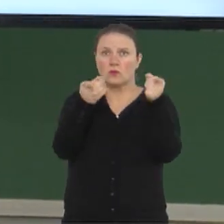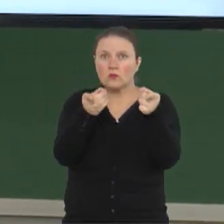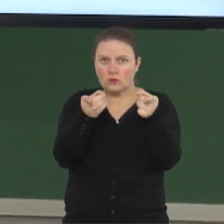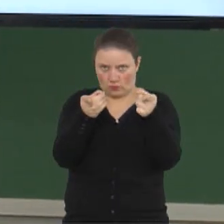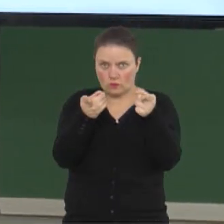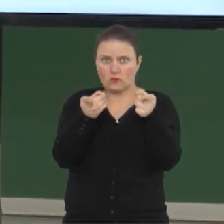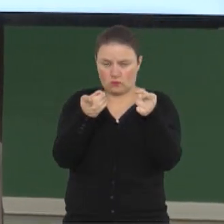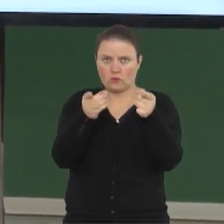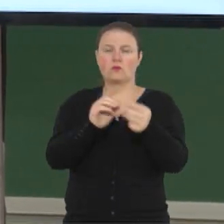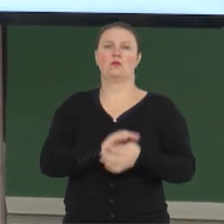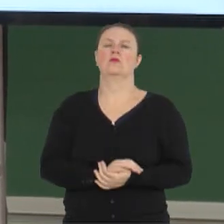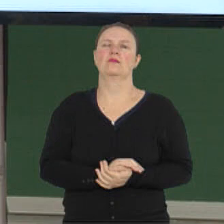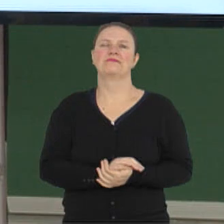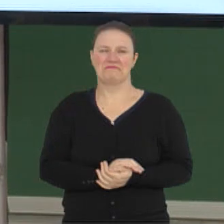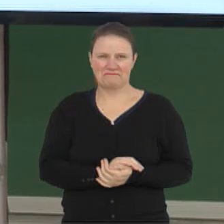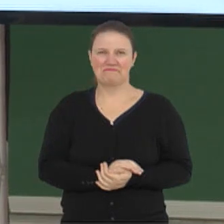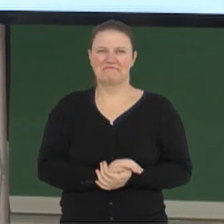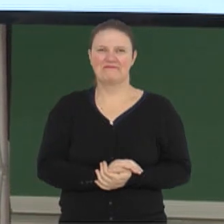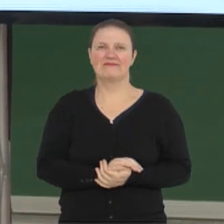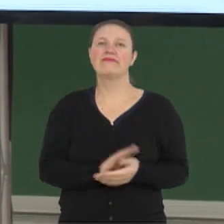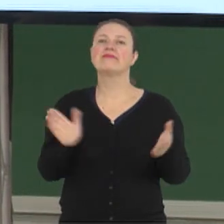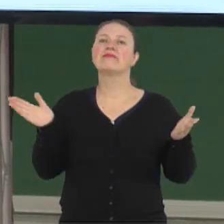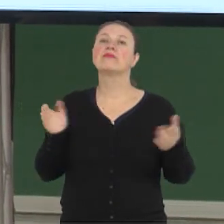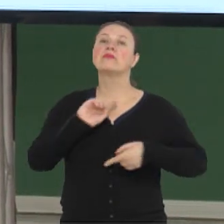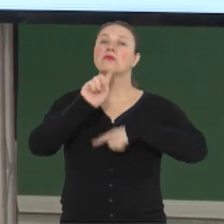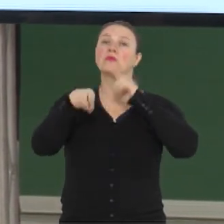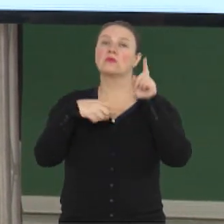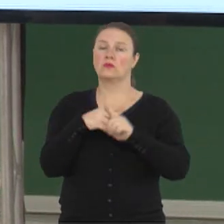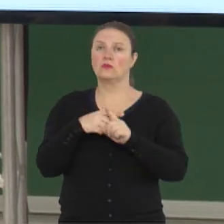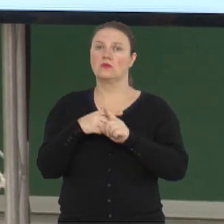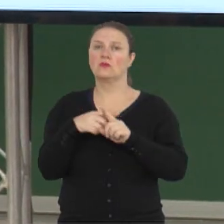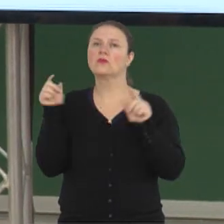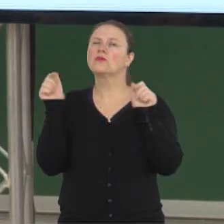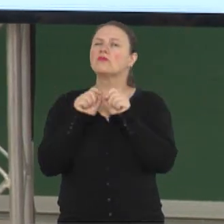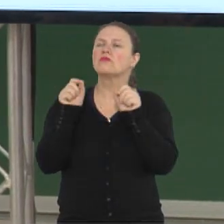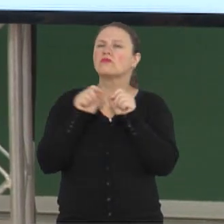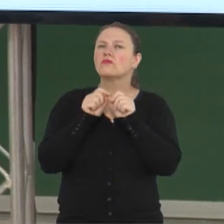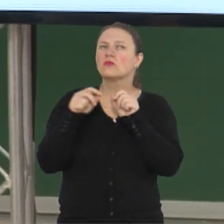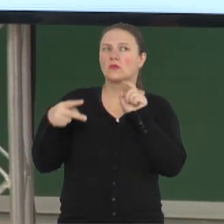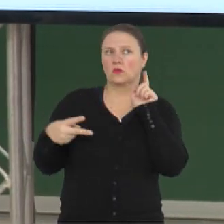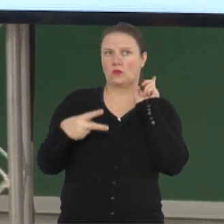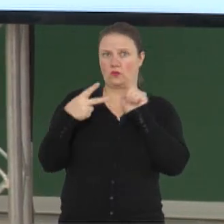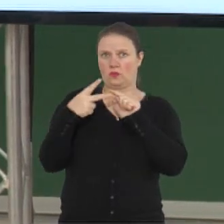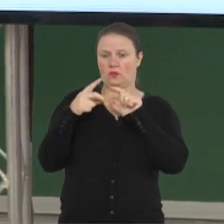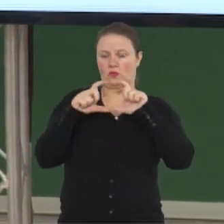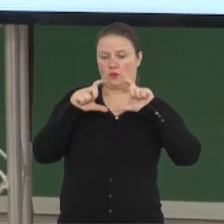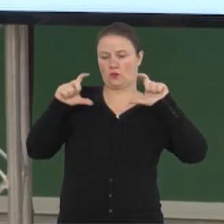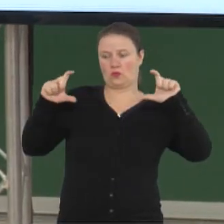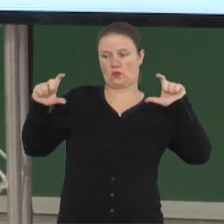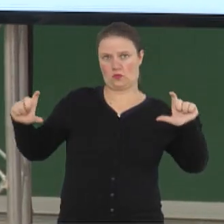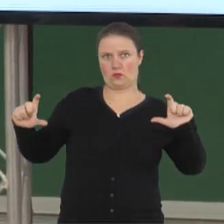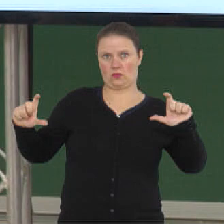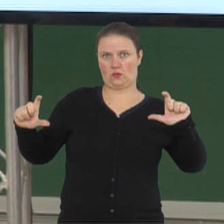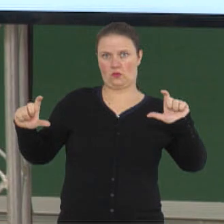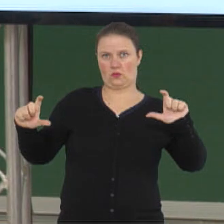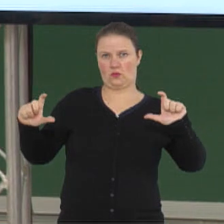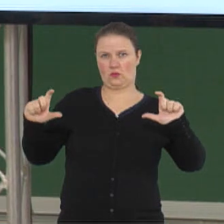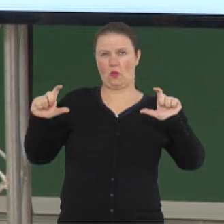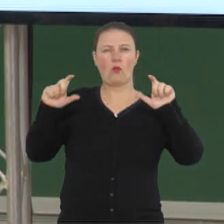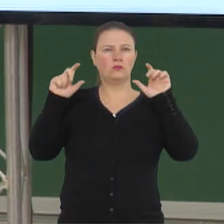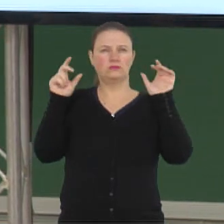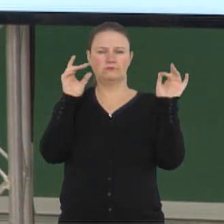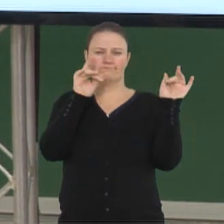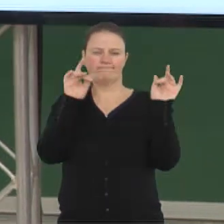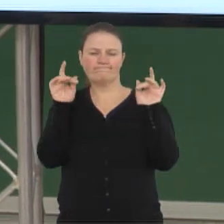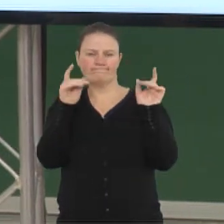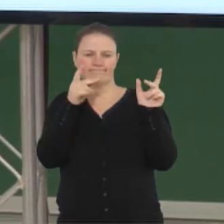dos parênteses, ok? Após isso, temos o segundo exercício a ser detalhado,